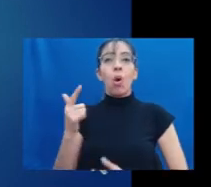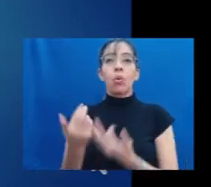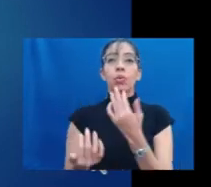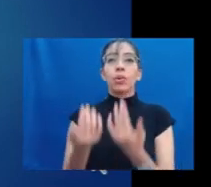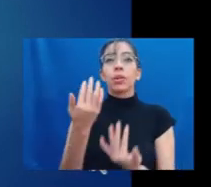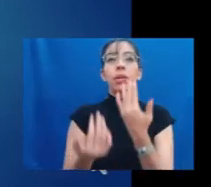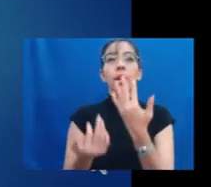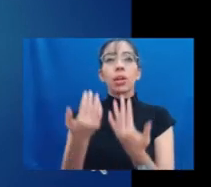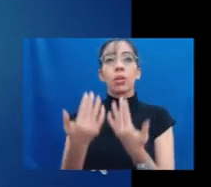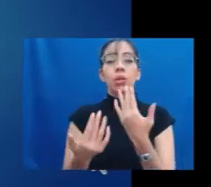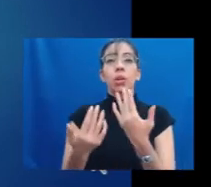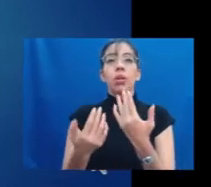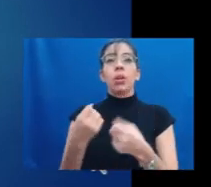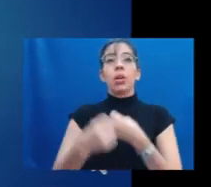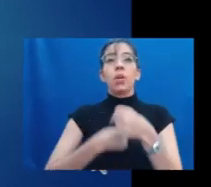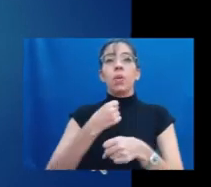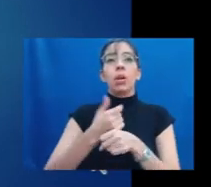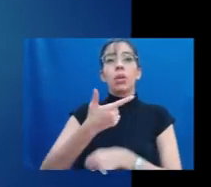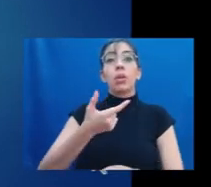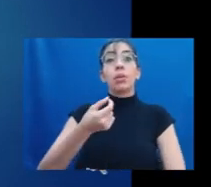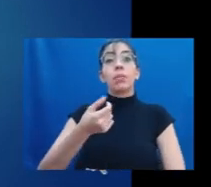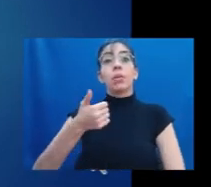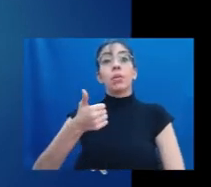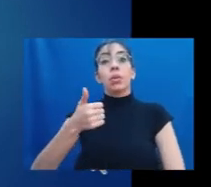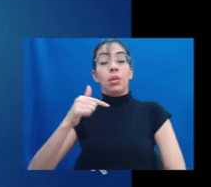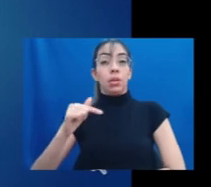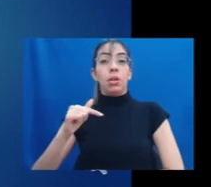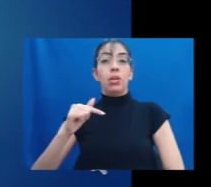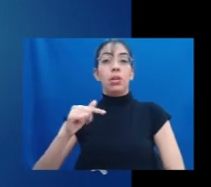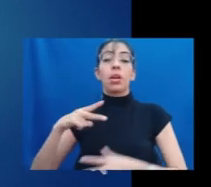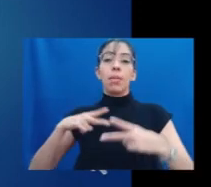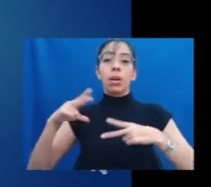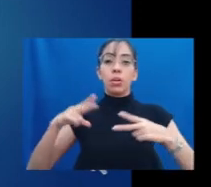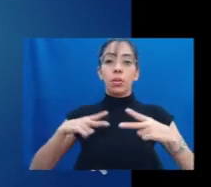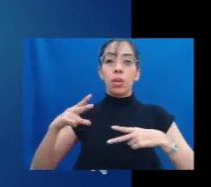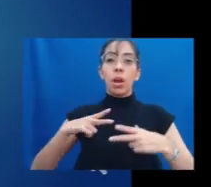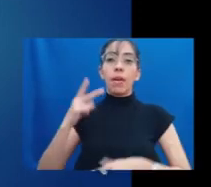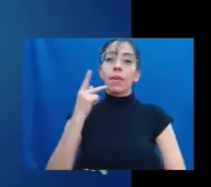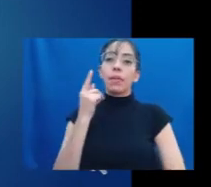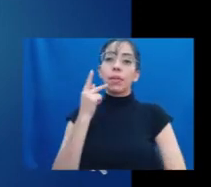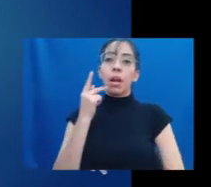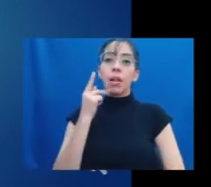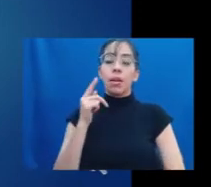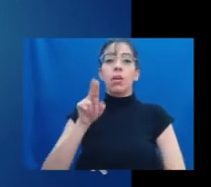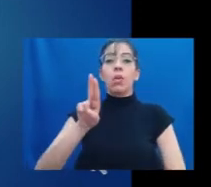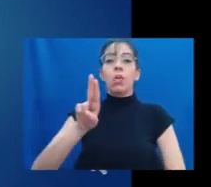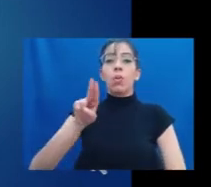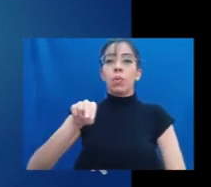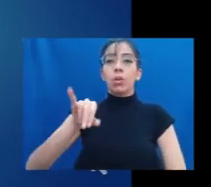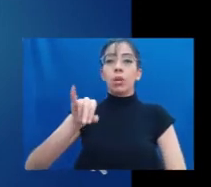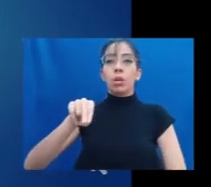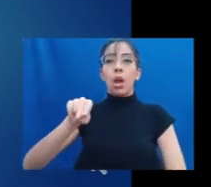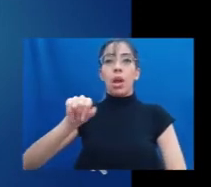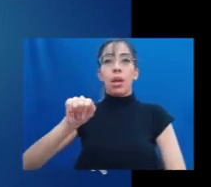Um outro incêndio ocorreu em novembro de 2017, aqui na Faculdade Maurício de Nassau, em